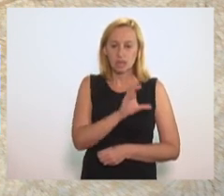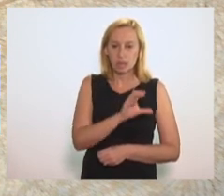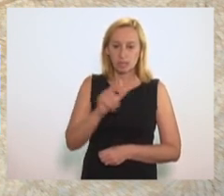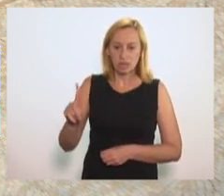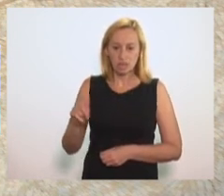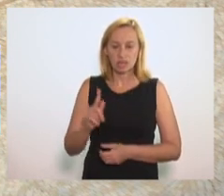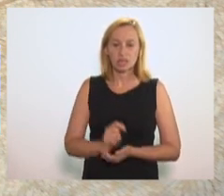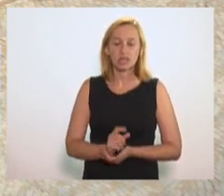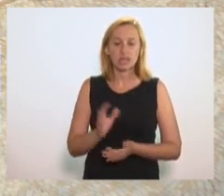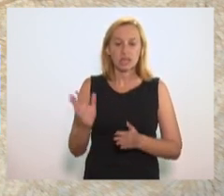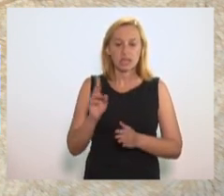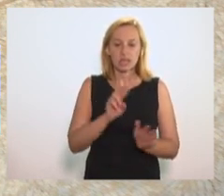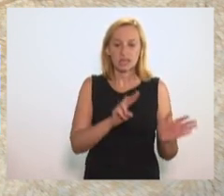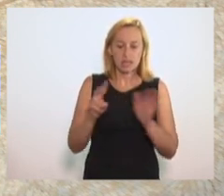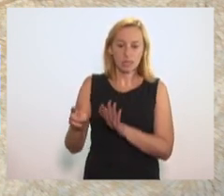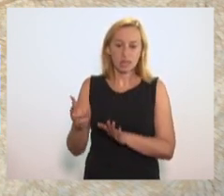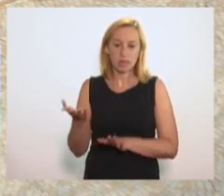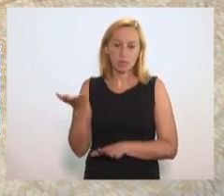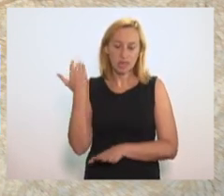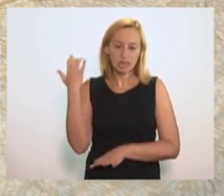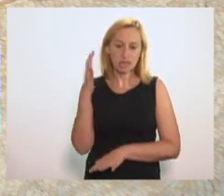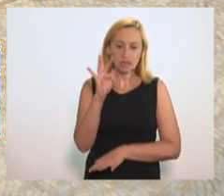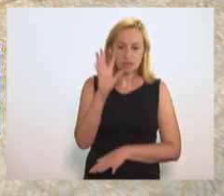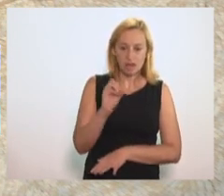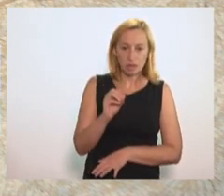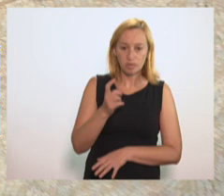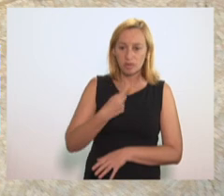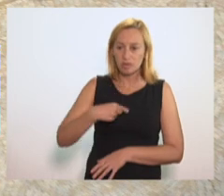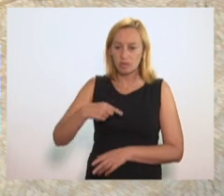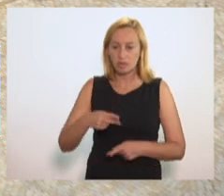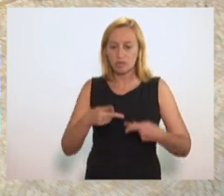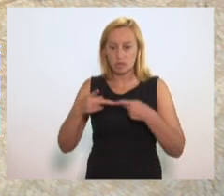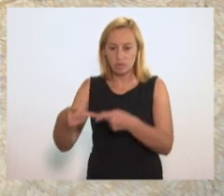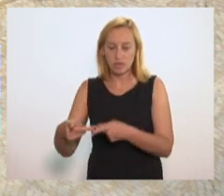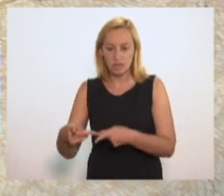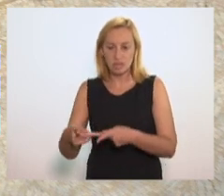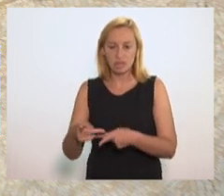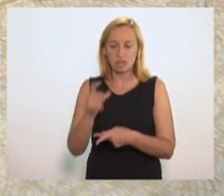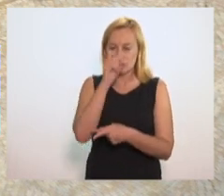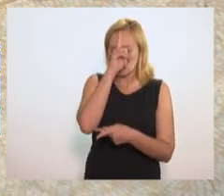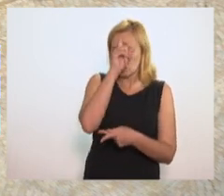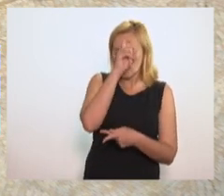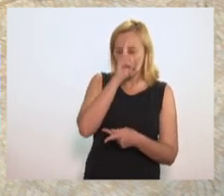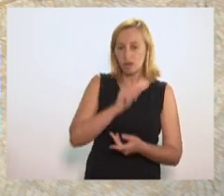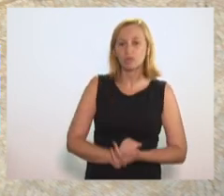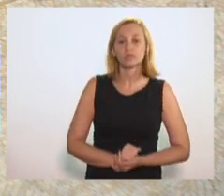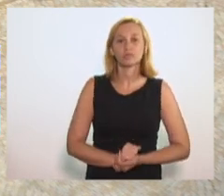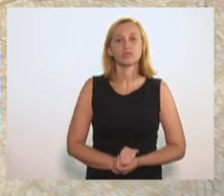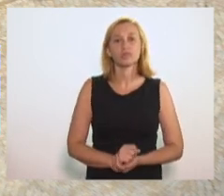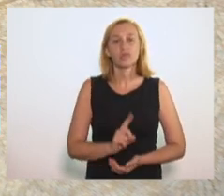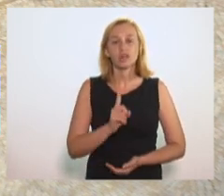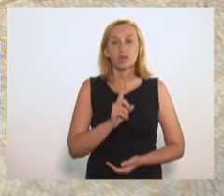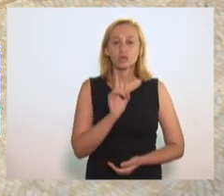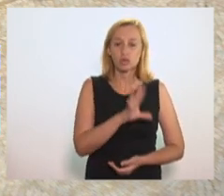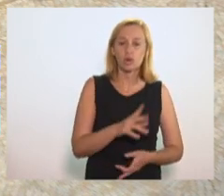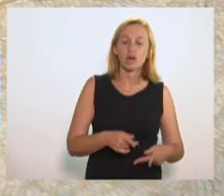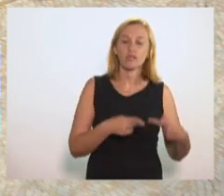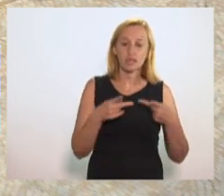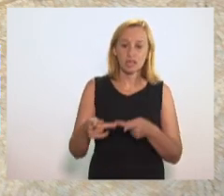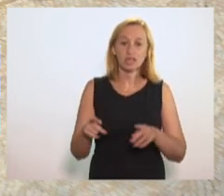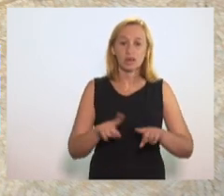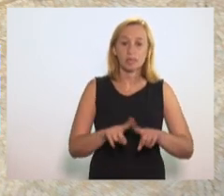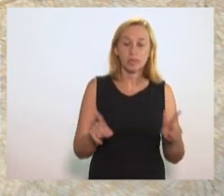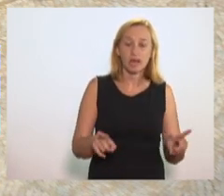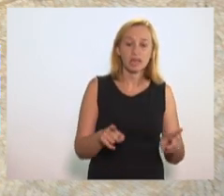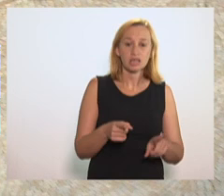em função de uma visita que ele fez ao hospital na segunda-feira da semana passada e não só fez a visita como acabou